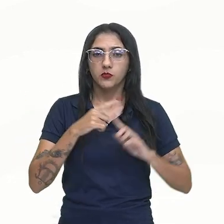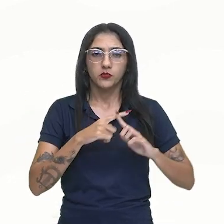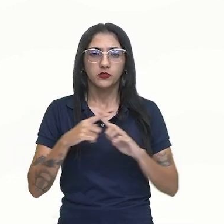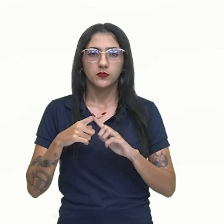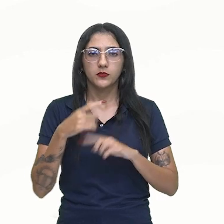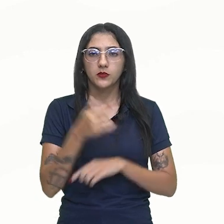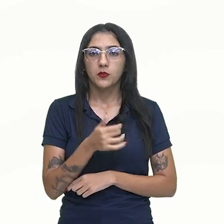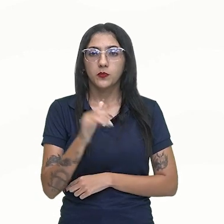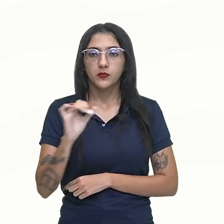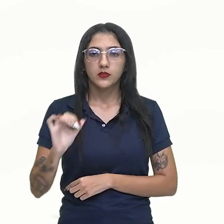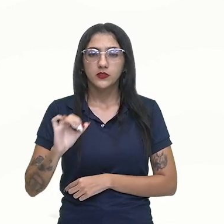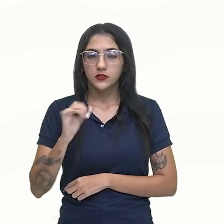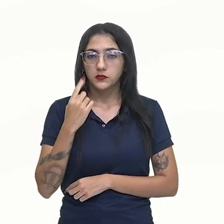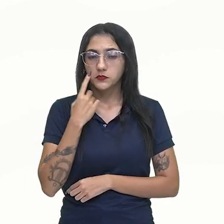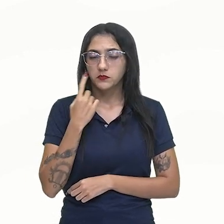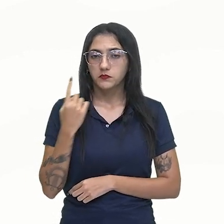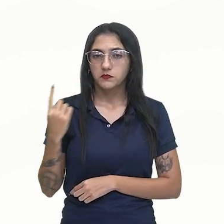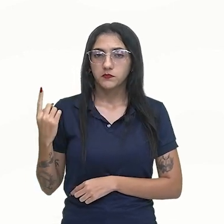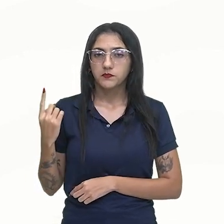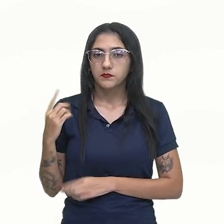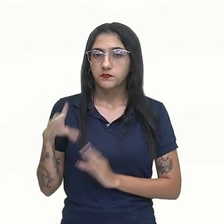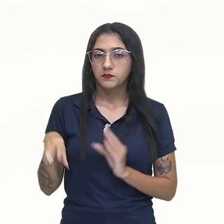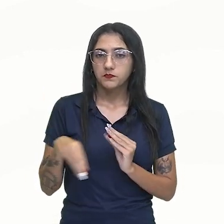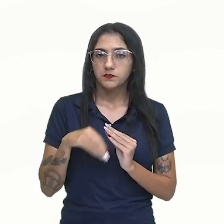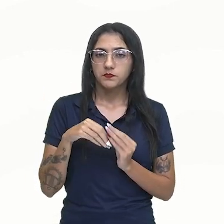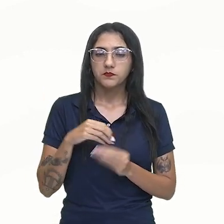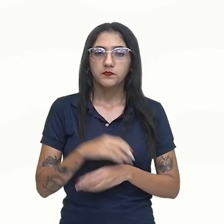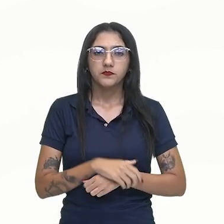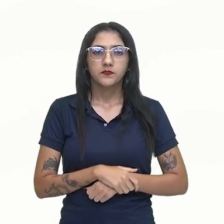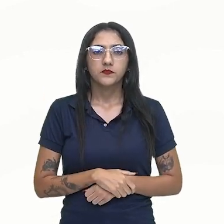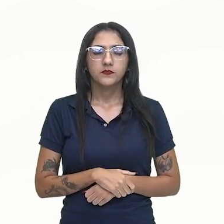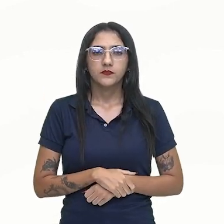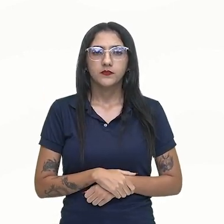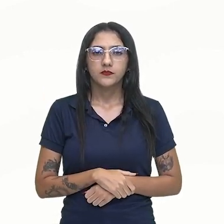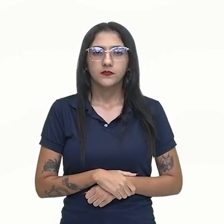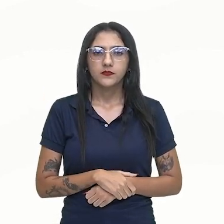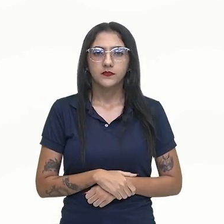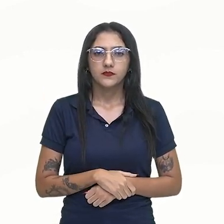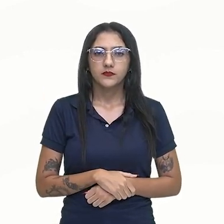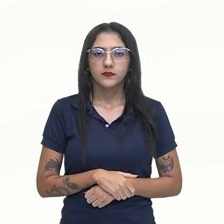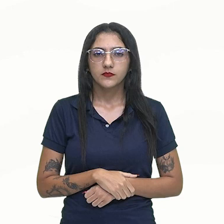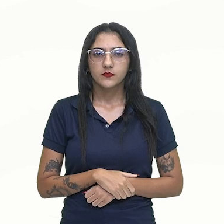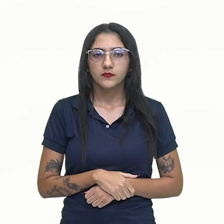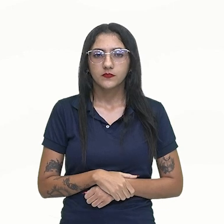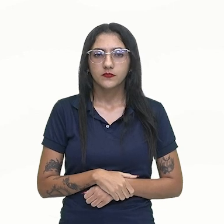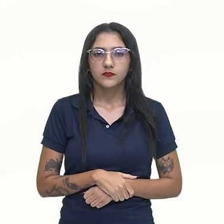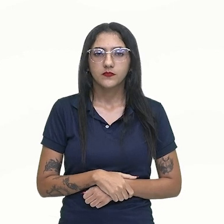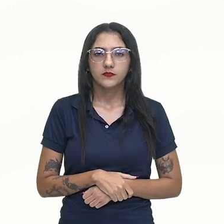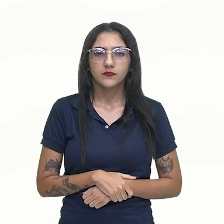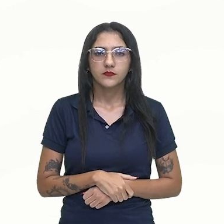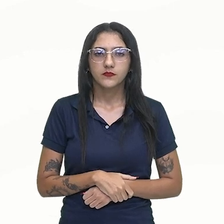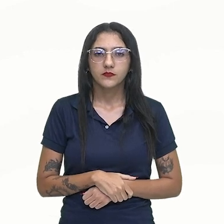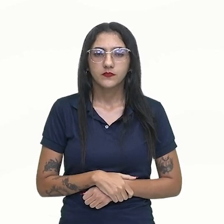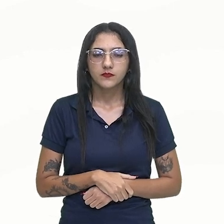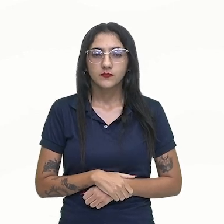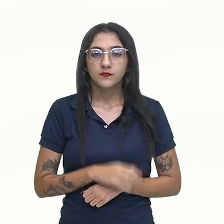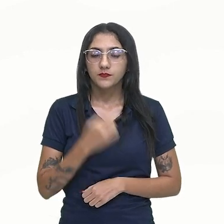100, mais uma vez 2 zeros vai ser acrescentados. Então, o que deu de resultado aí para a gente? Ó?